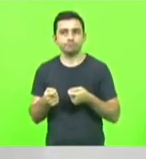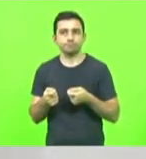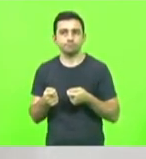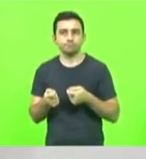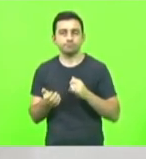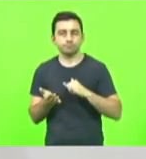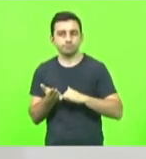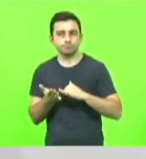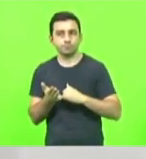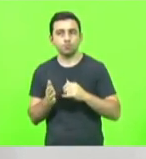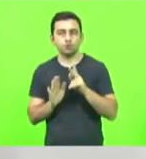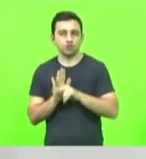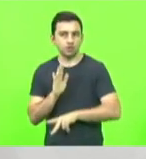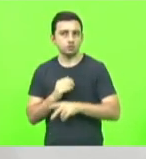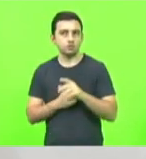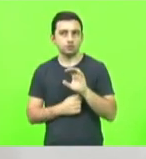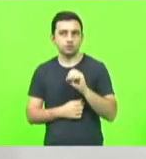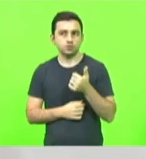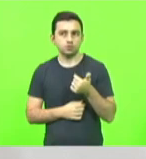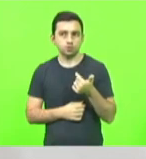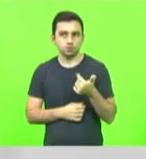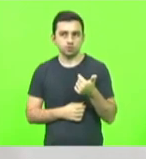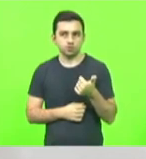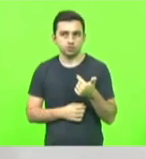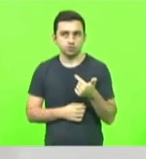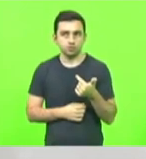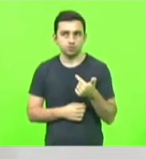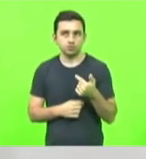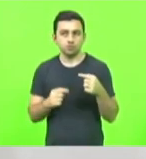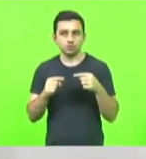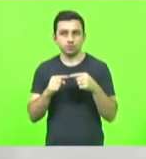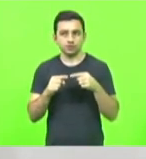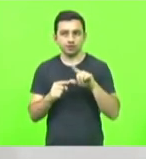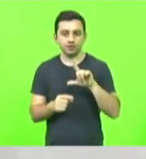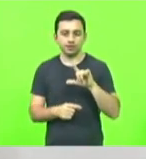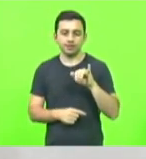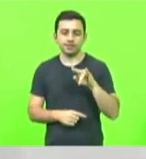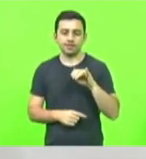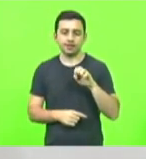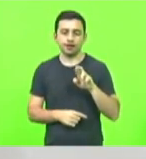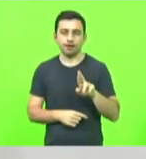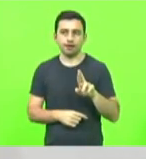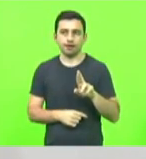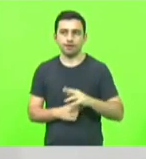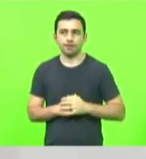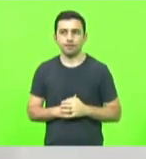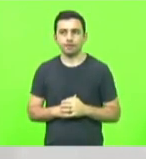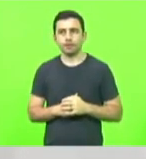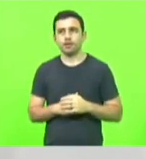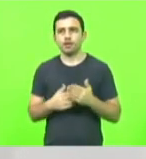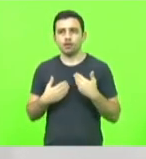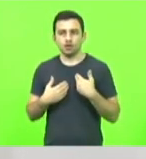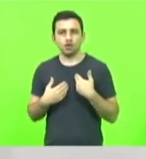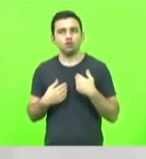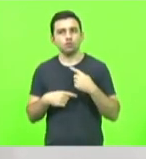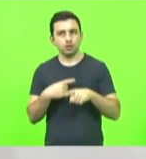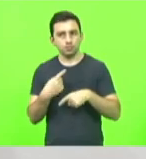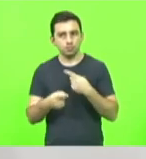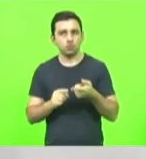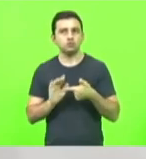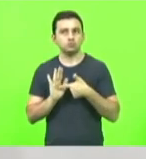do projeto 012, que trata da linear. Eu vou deixar isso para devida exposição